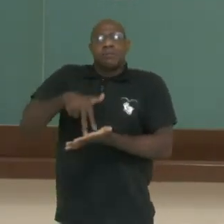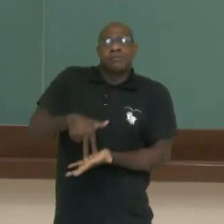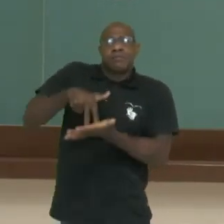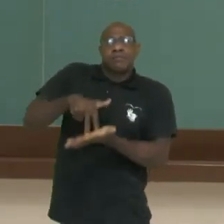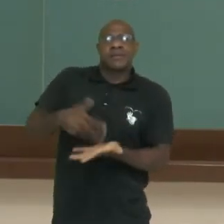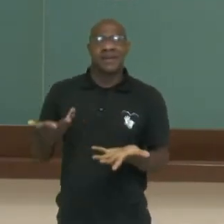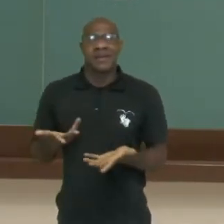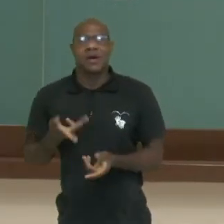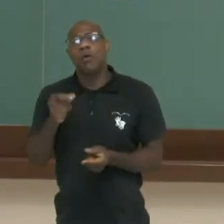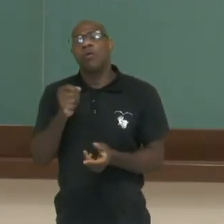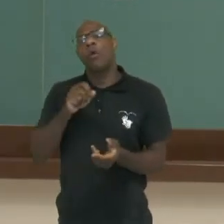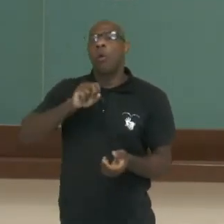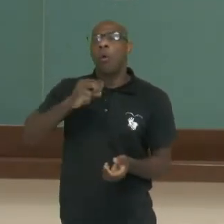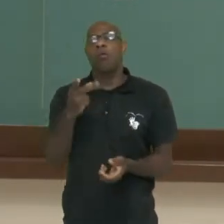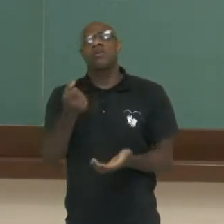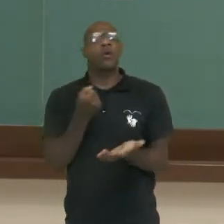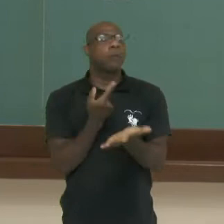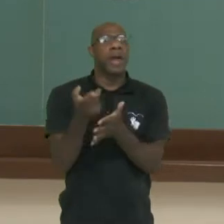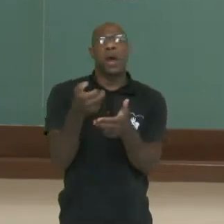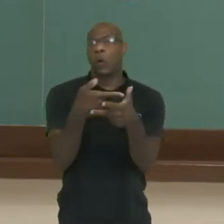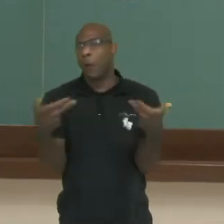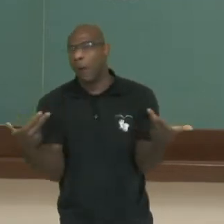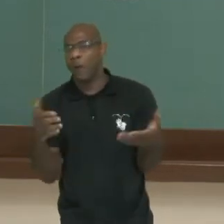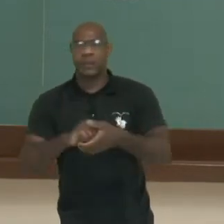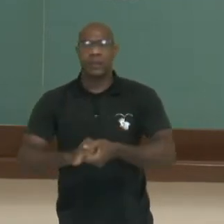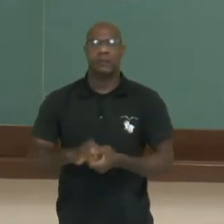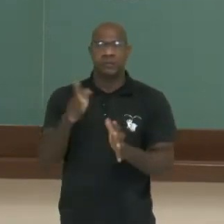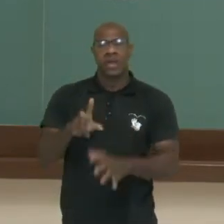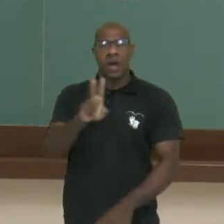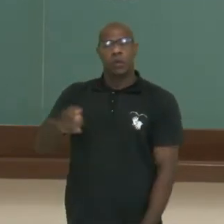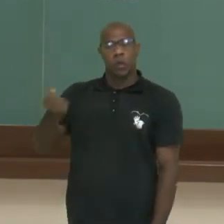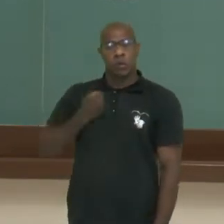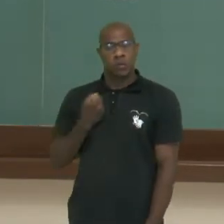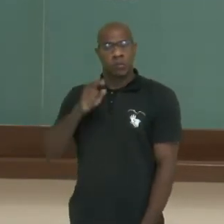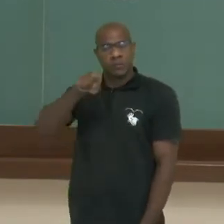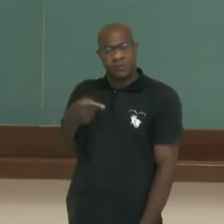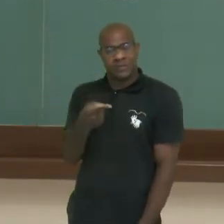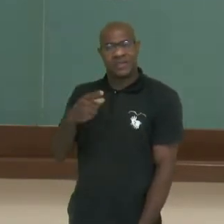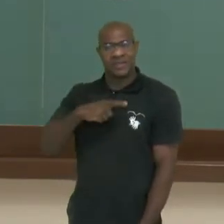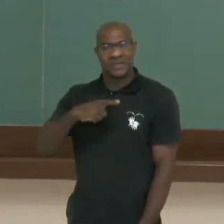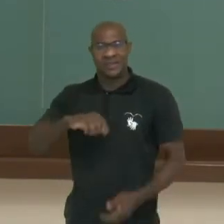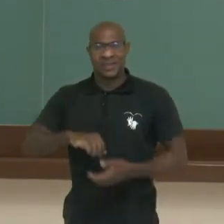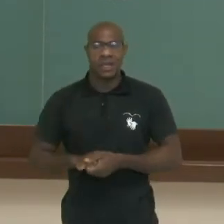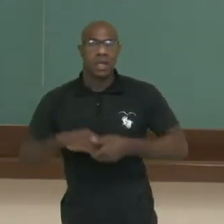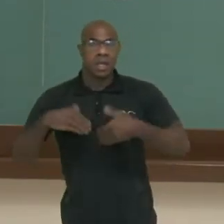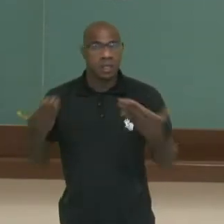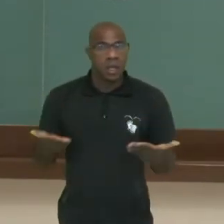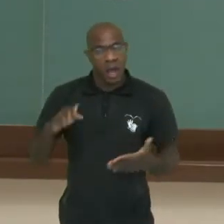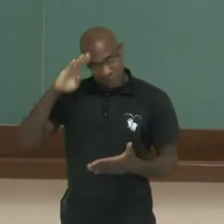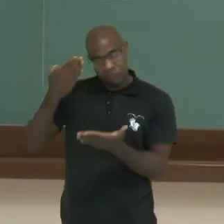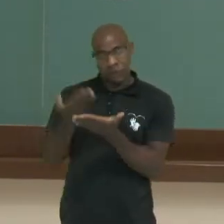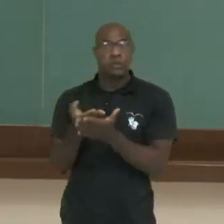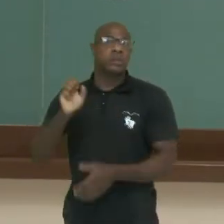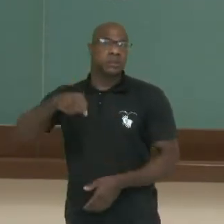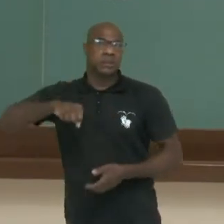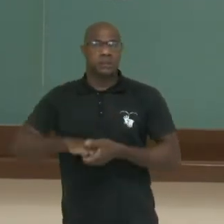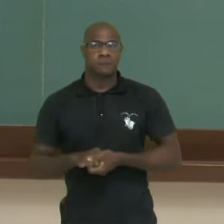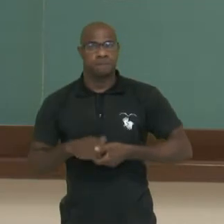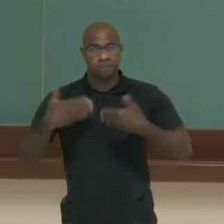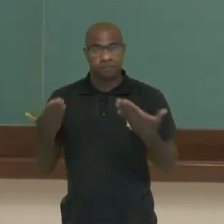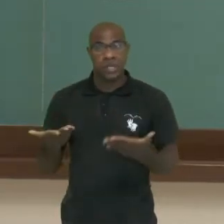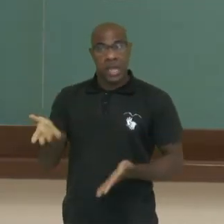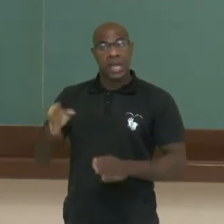comprar alguma coisa, né? Você já usou algum número que tinha vírgula? Eu acredito que sim, porque